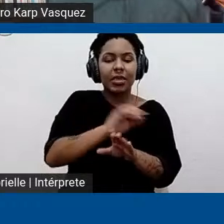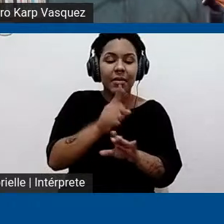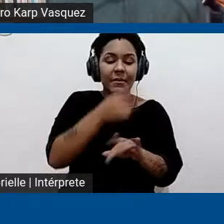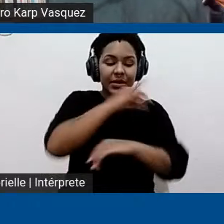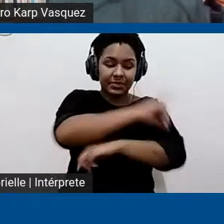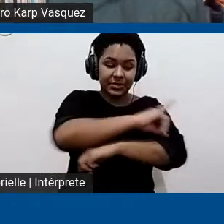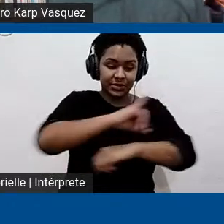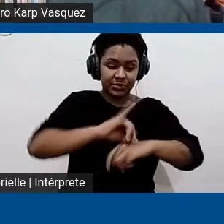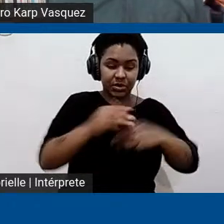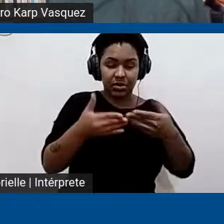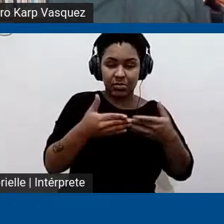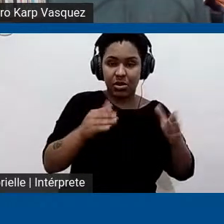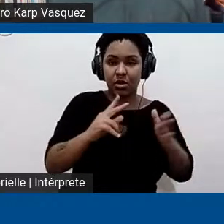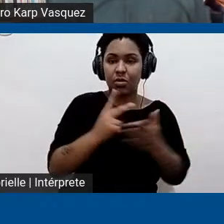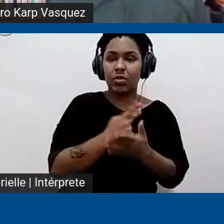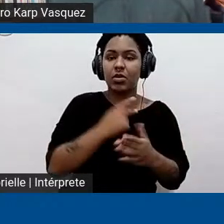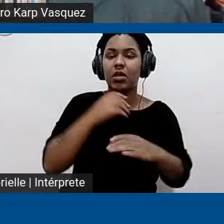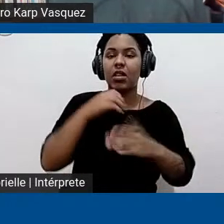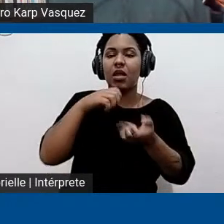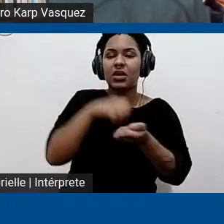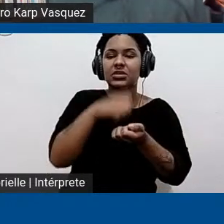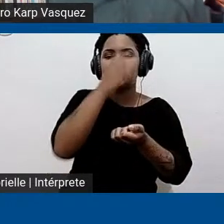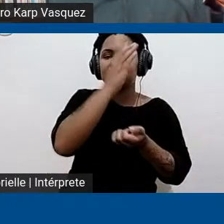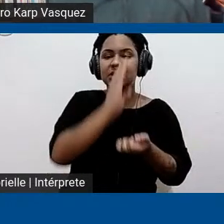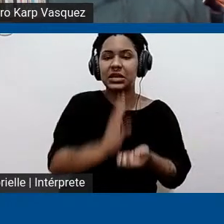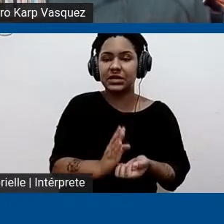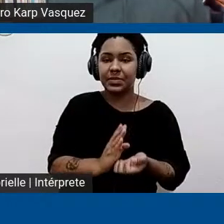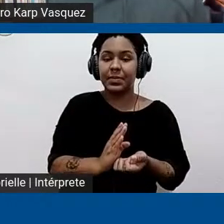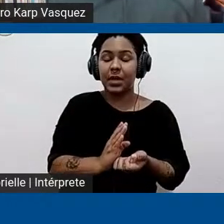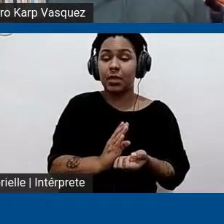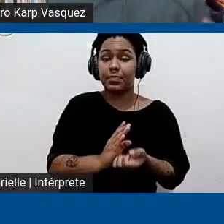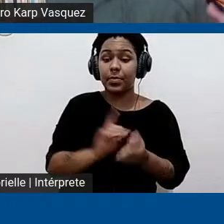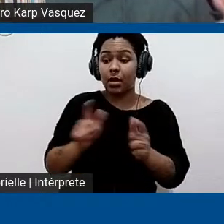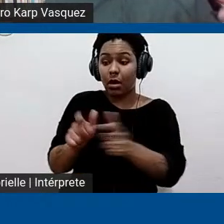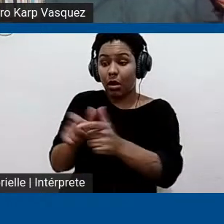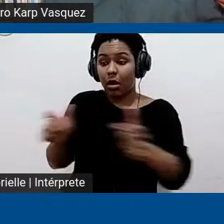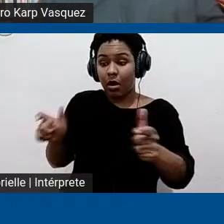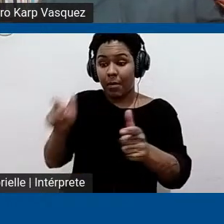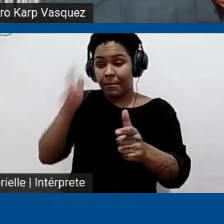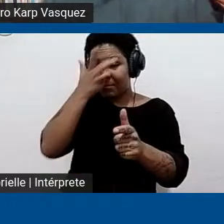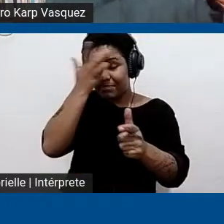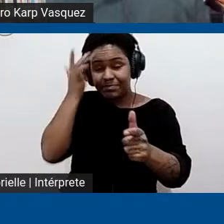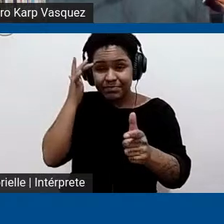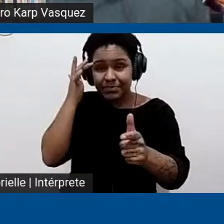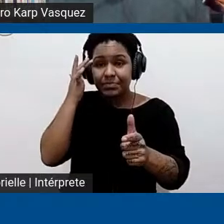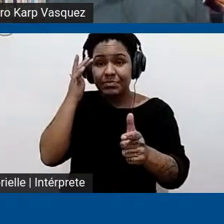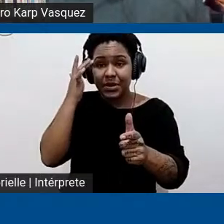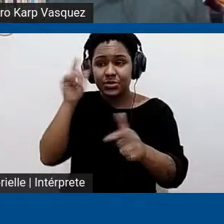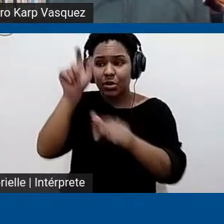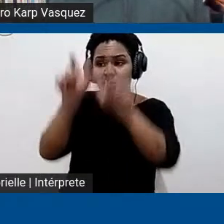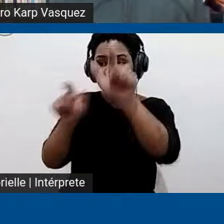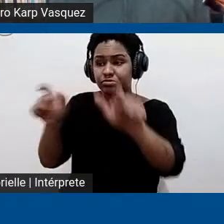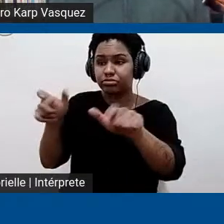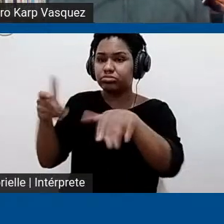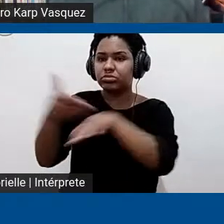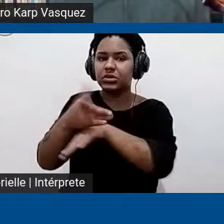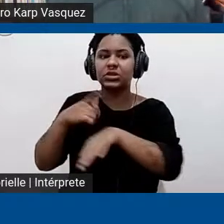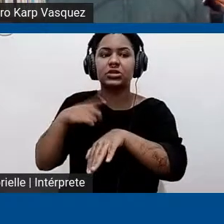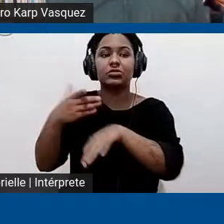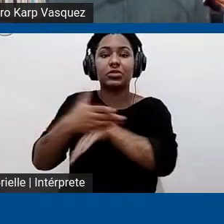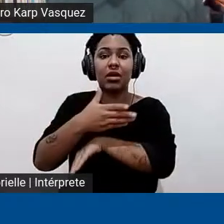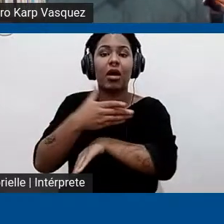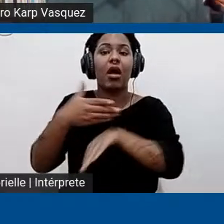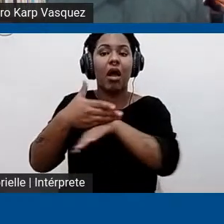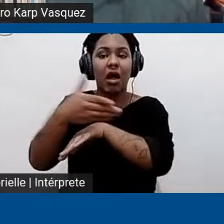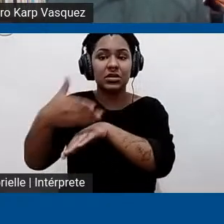foi realizada no CCBB, né, o público em geral estava tendo acesso à obra de 3